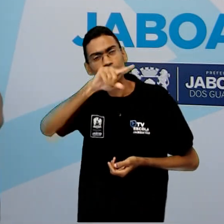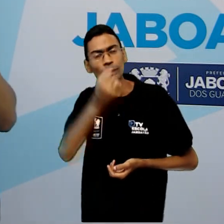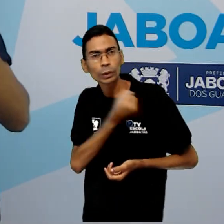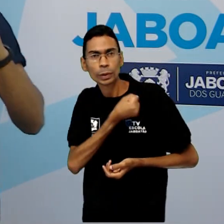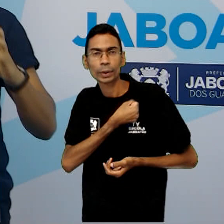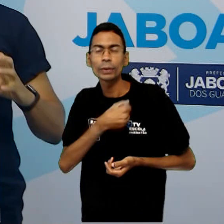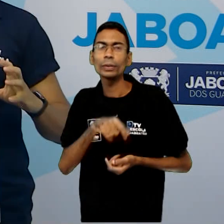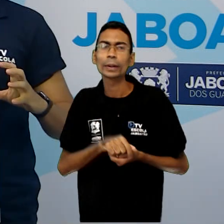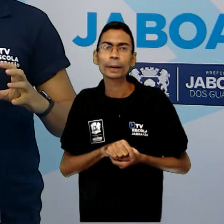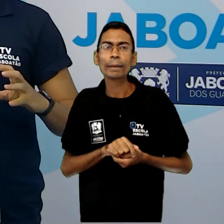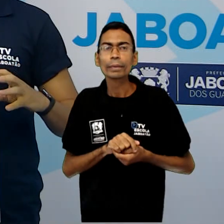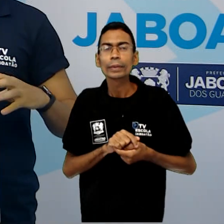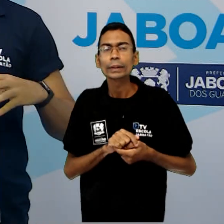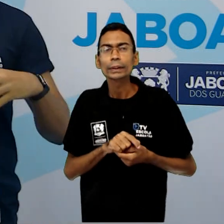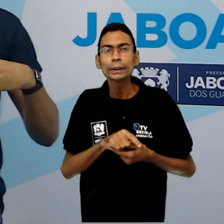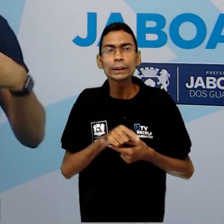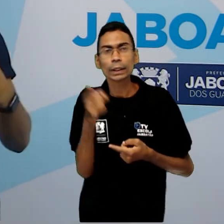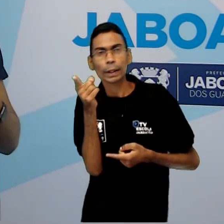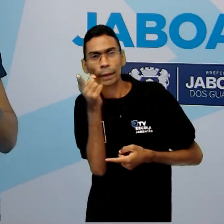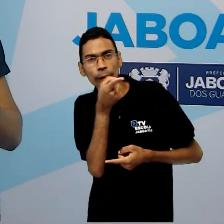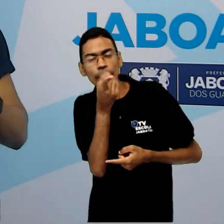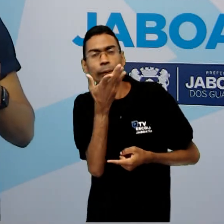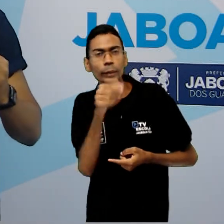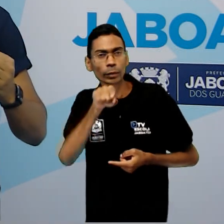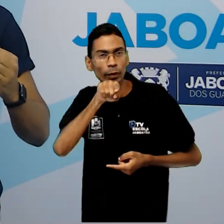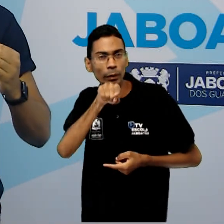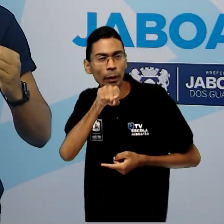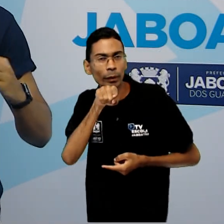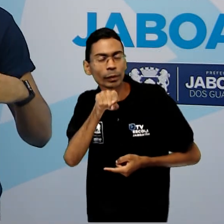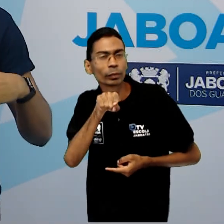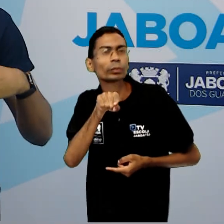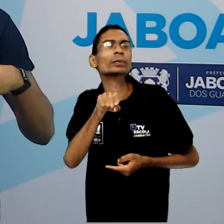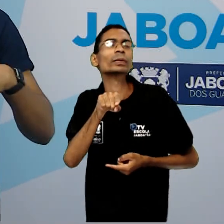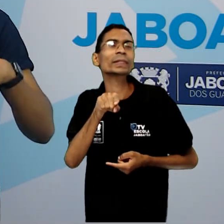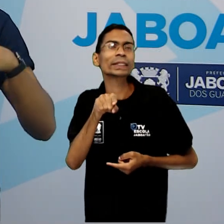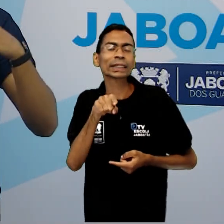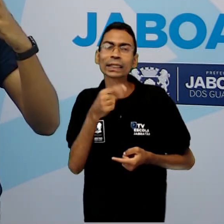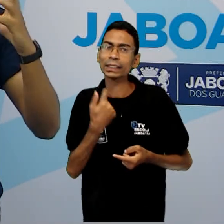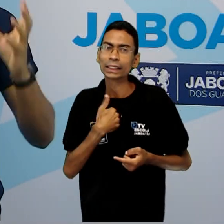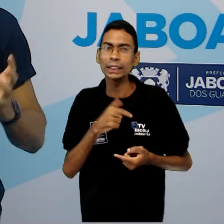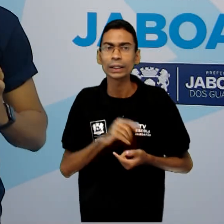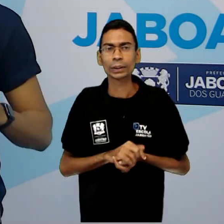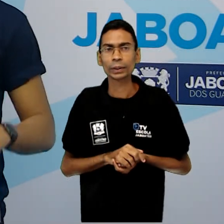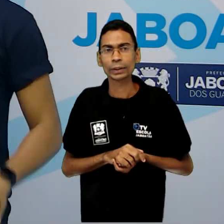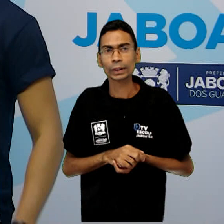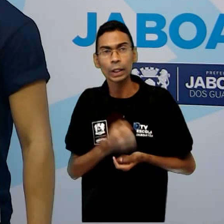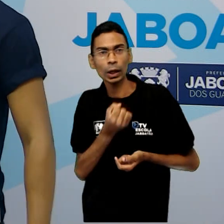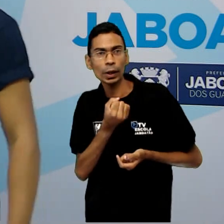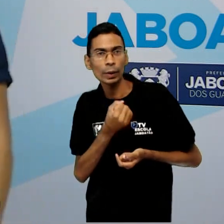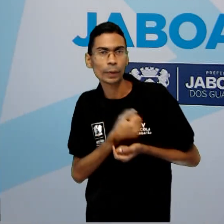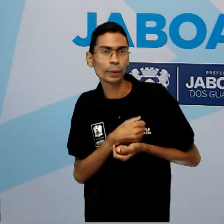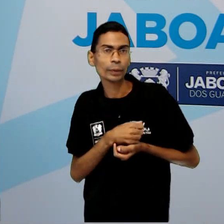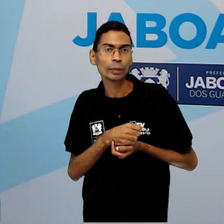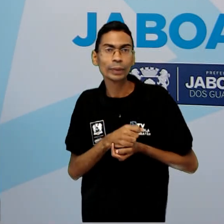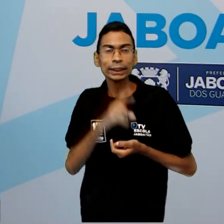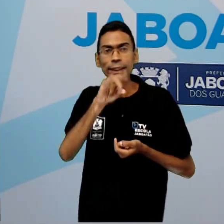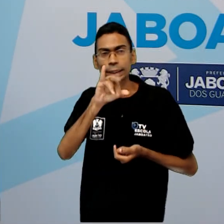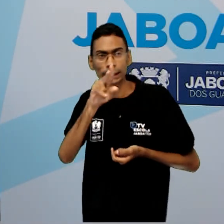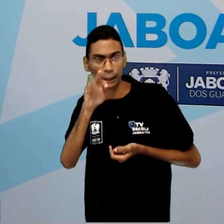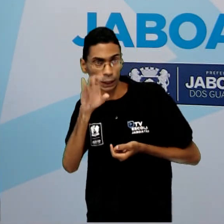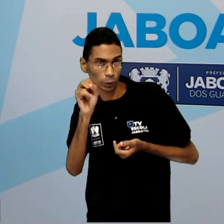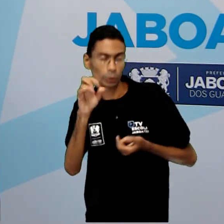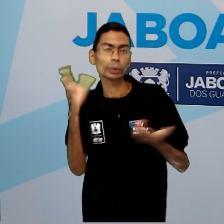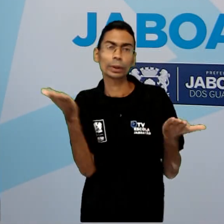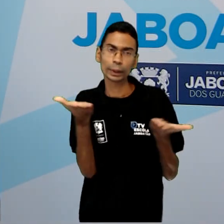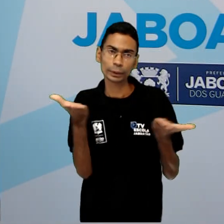fica abaixo do traço é o denominador. Ele indica a quantidade de partes que nós dividimos o todo. No caso, o círculo foi dividido